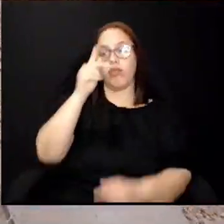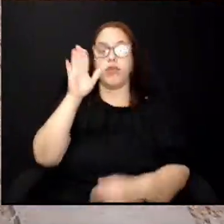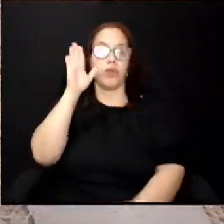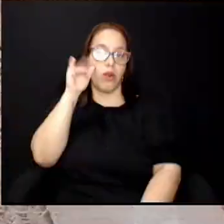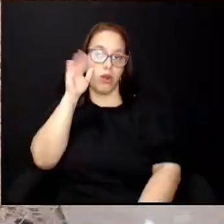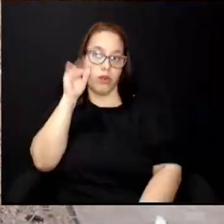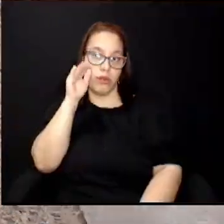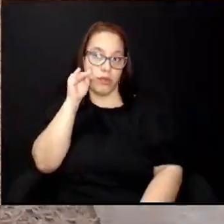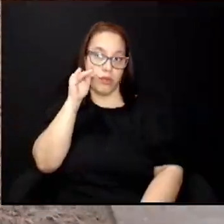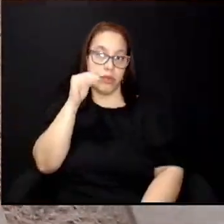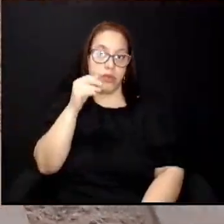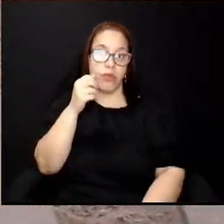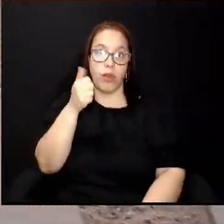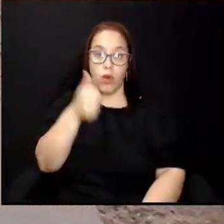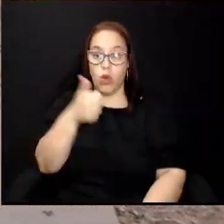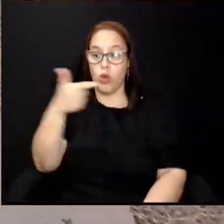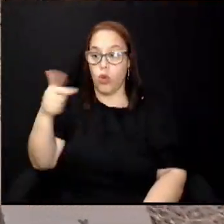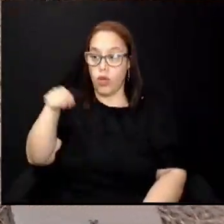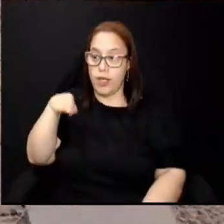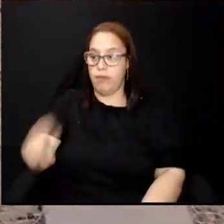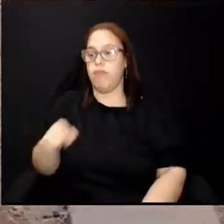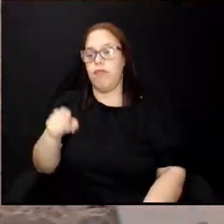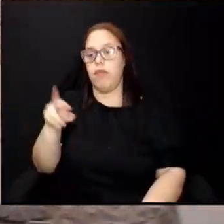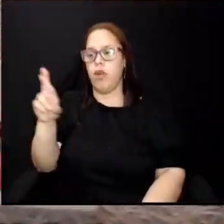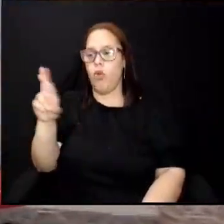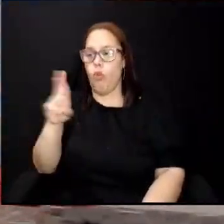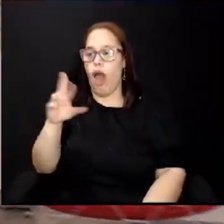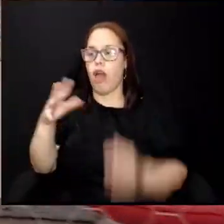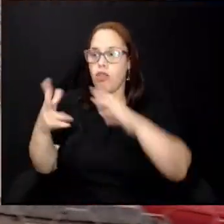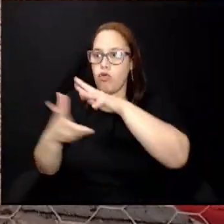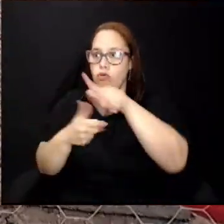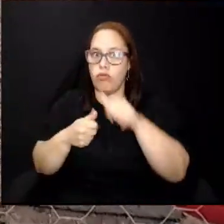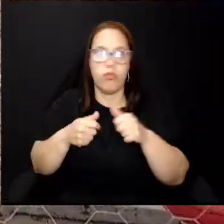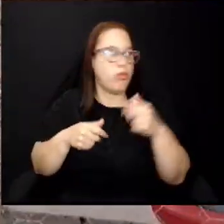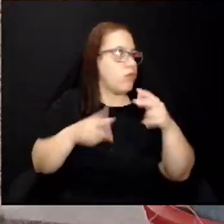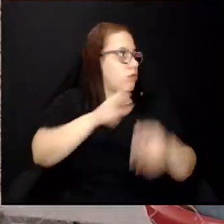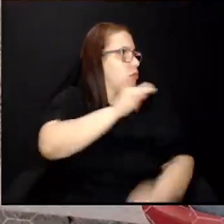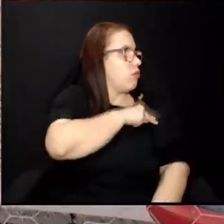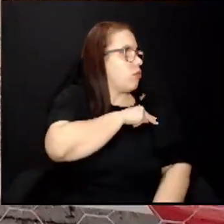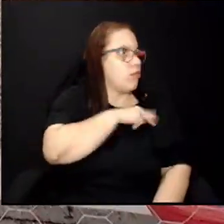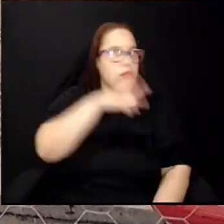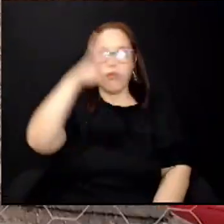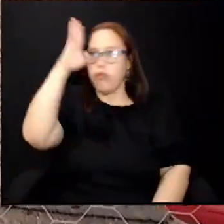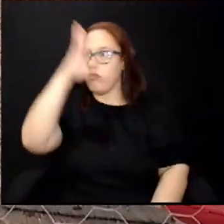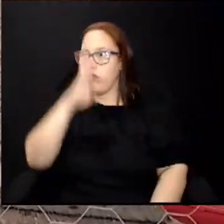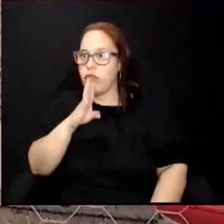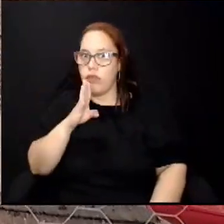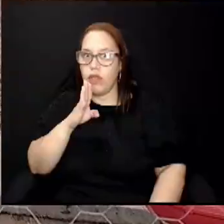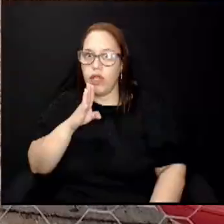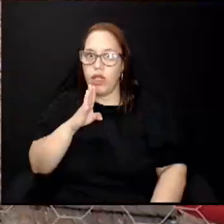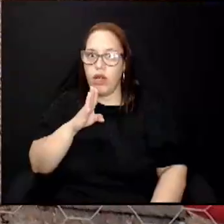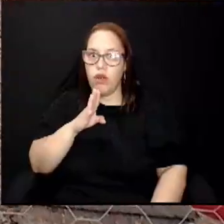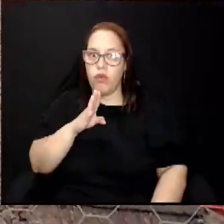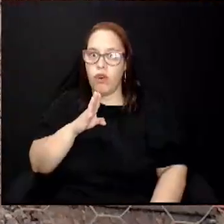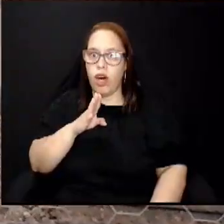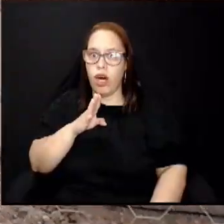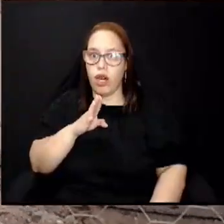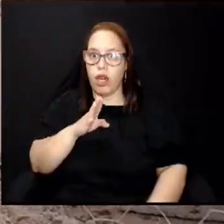2.000 raças no mundo. Caramba! Né? No Brasil a gente tem mais ou menos aí, circulando aí, umas 300